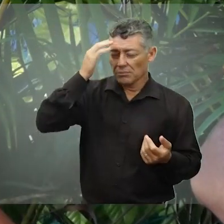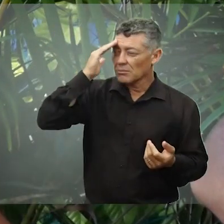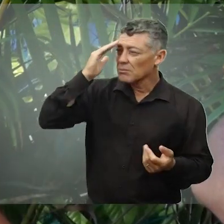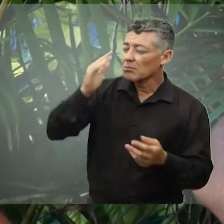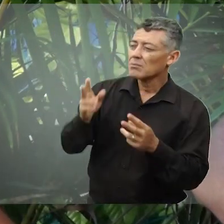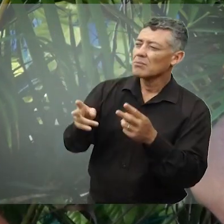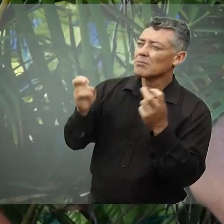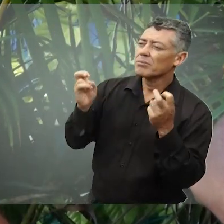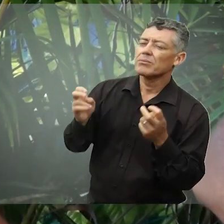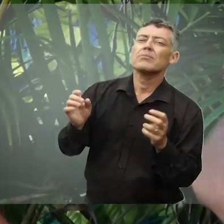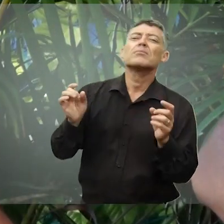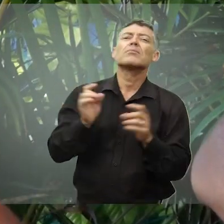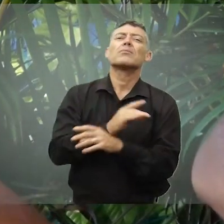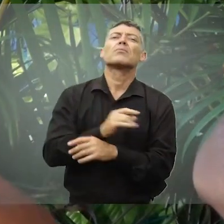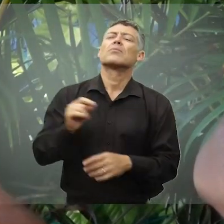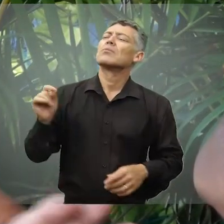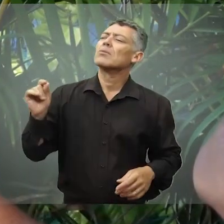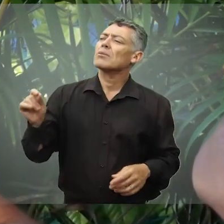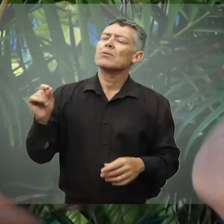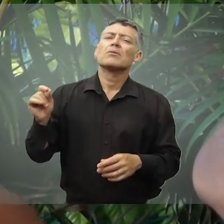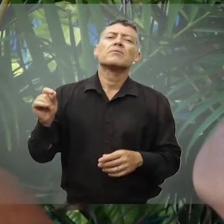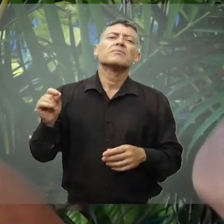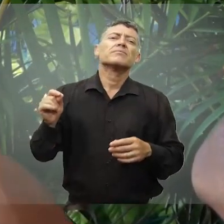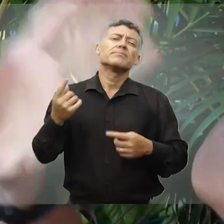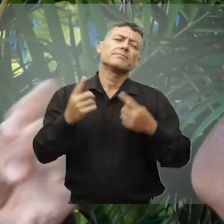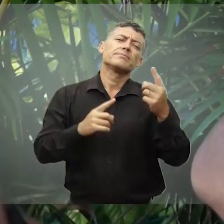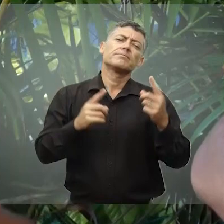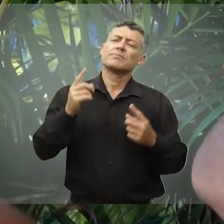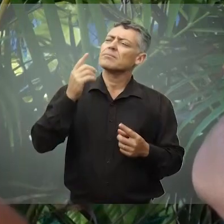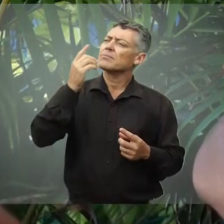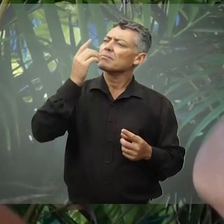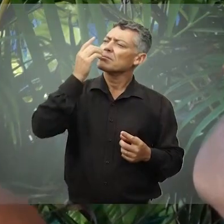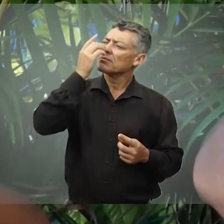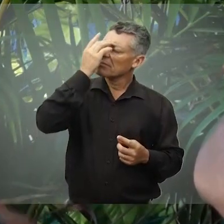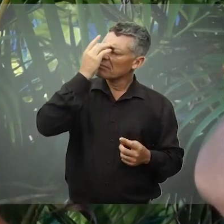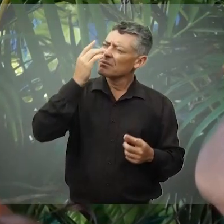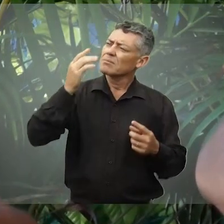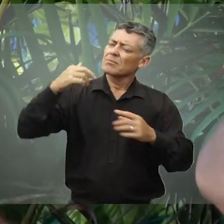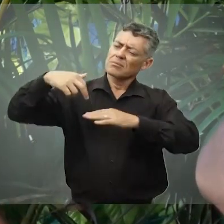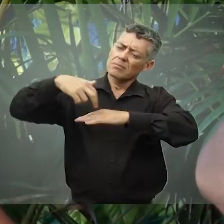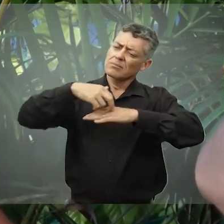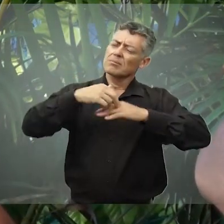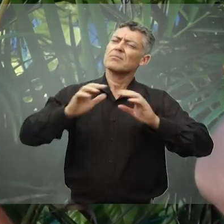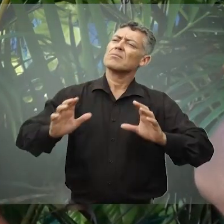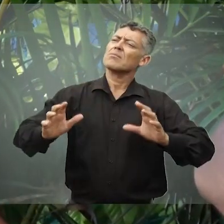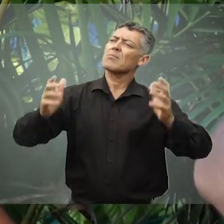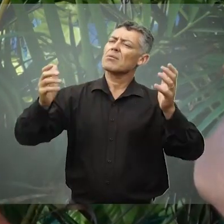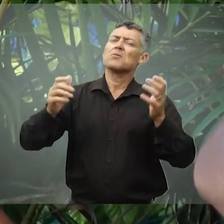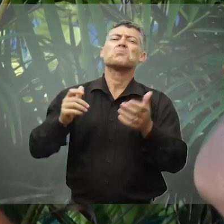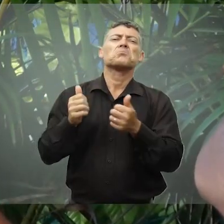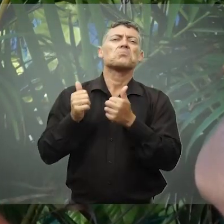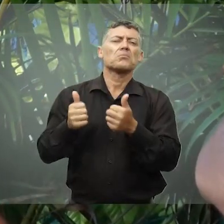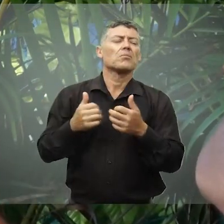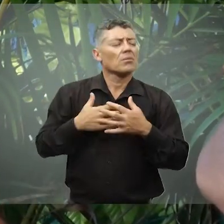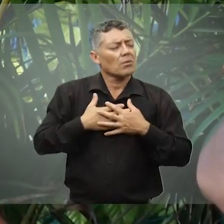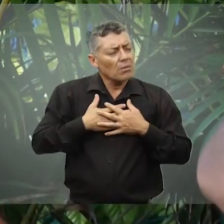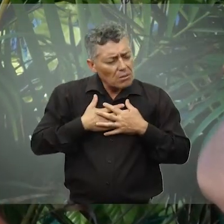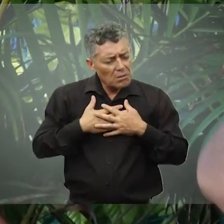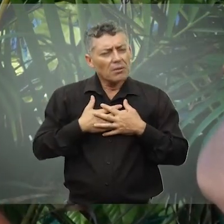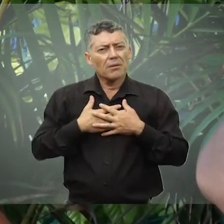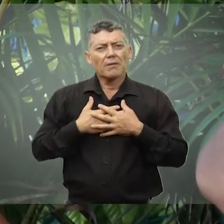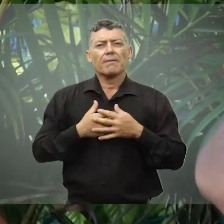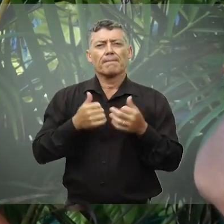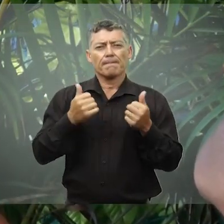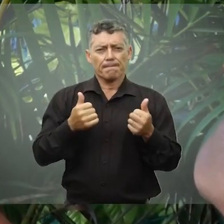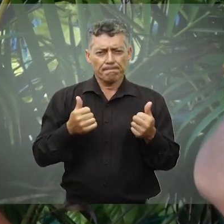desse resultado de que, pô, o cara no carnaval, o cara em cima do trio, o cara fazendo festa. Então isso, para mim,